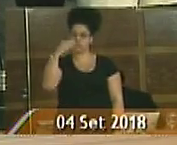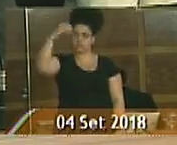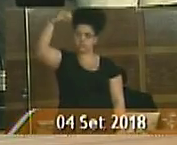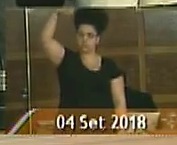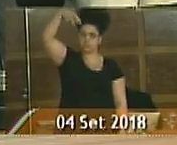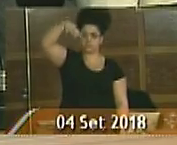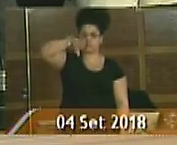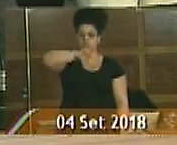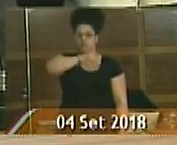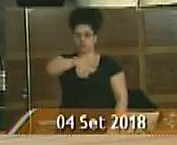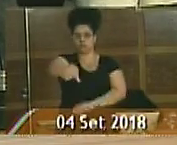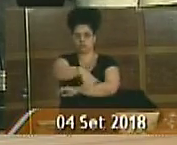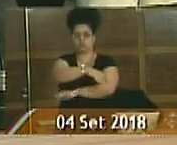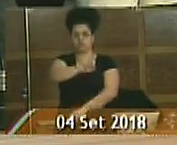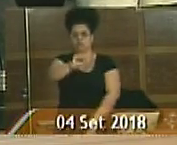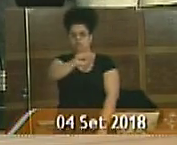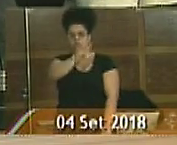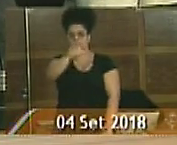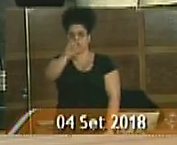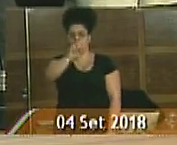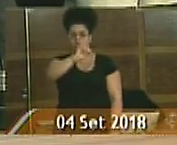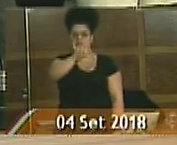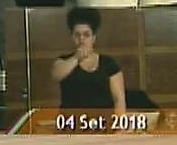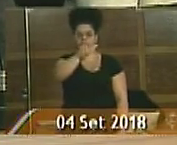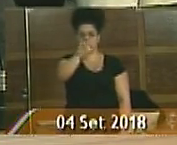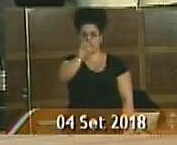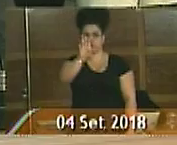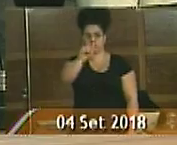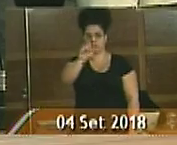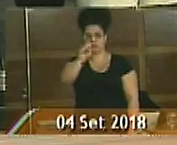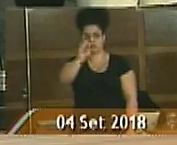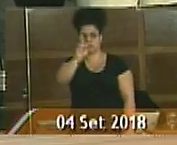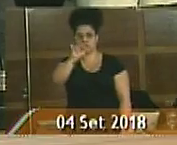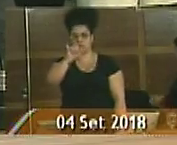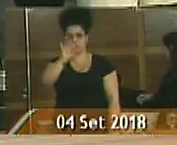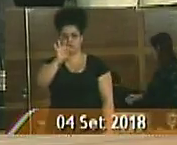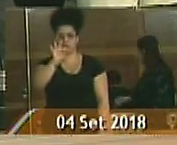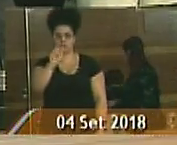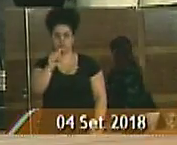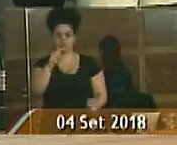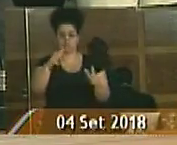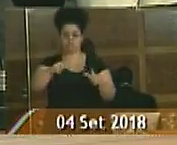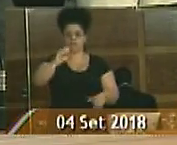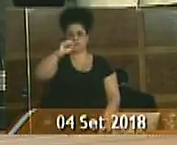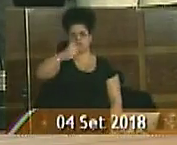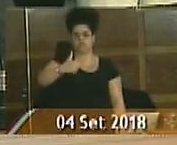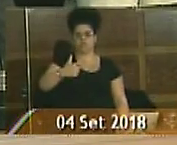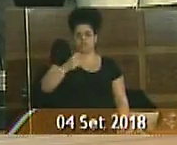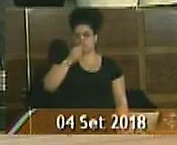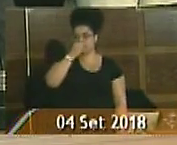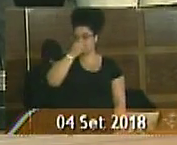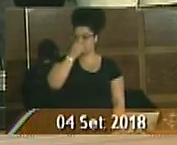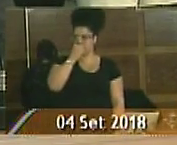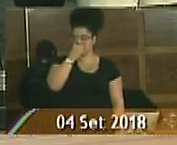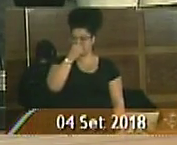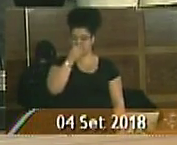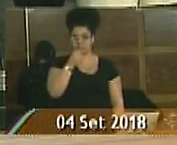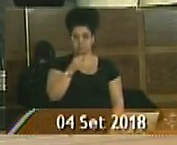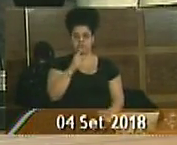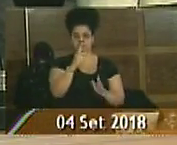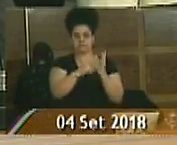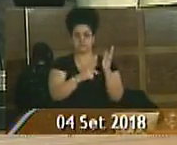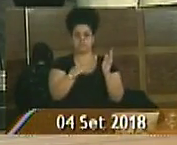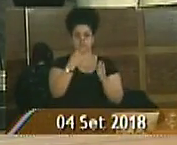rua São João Batista de Jesus Macedo, localizado no bairro Monte Castelo, primeiro distrito de Angra dos Reis.